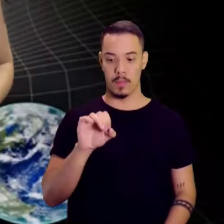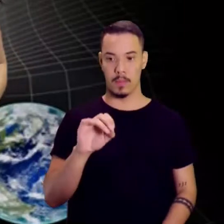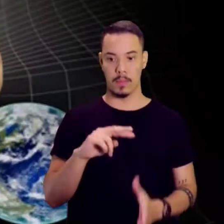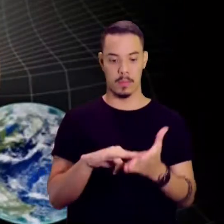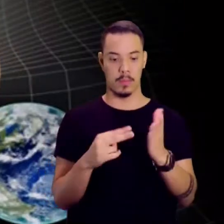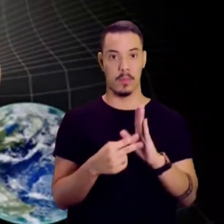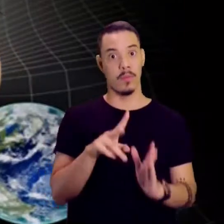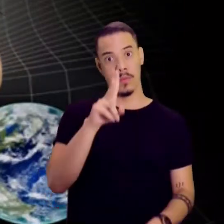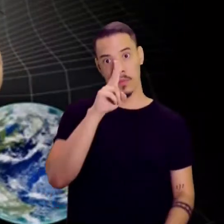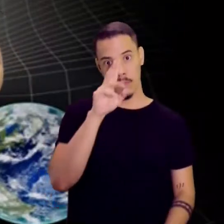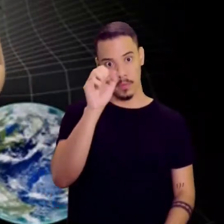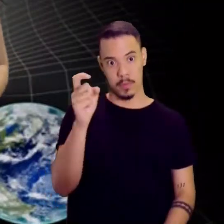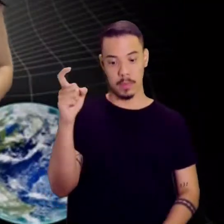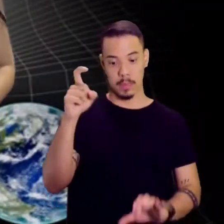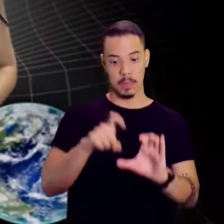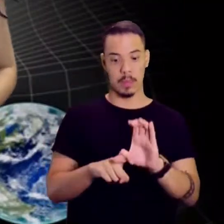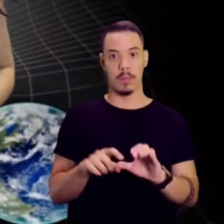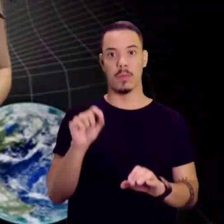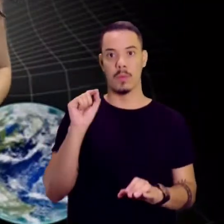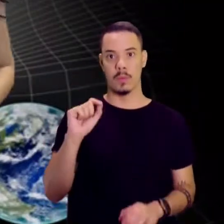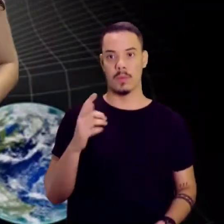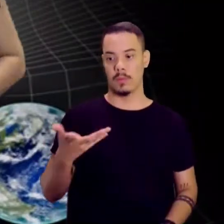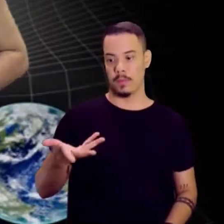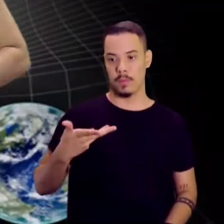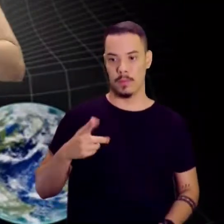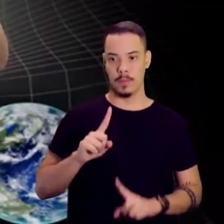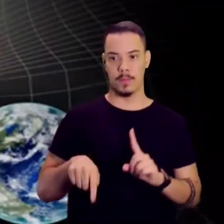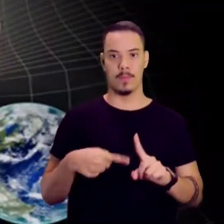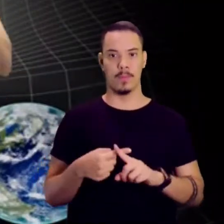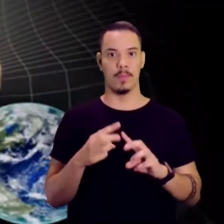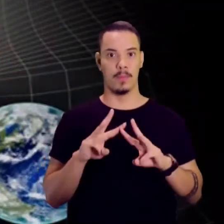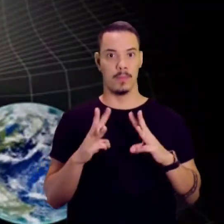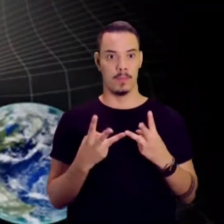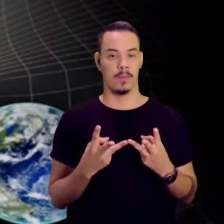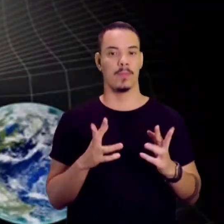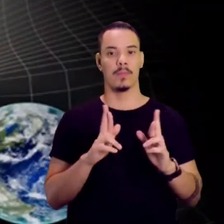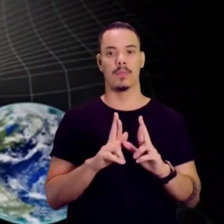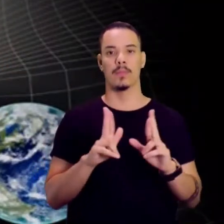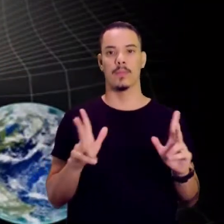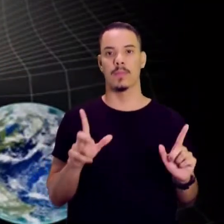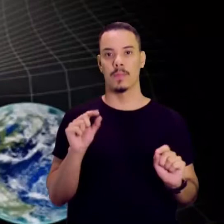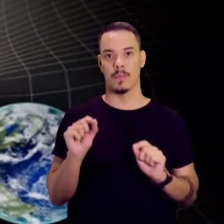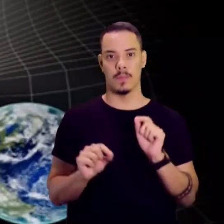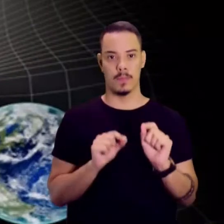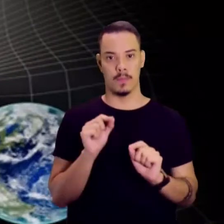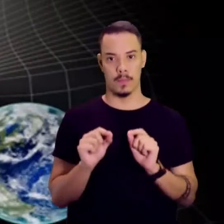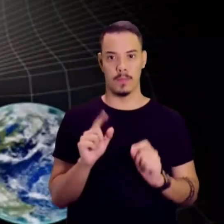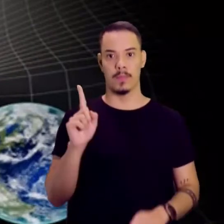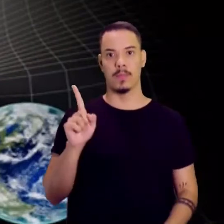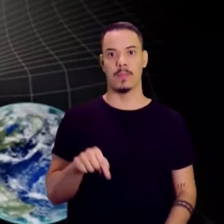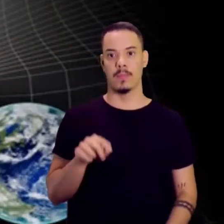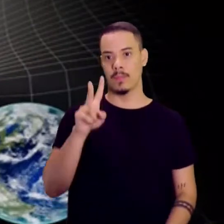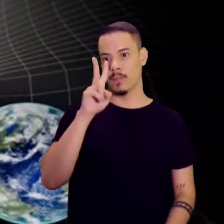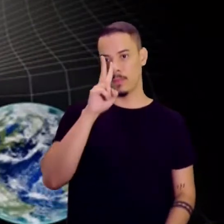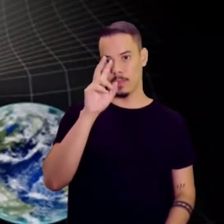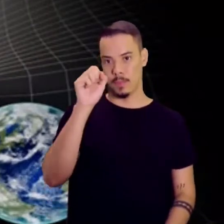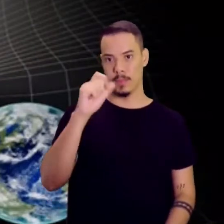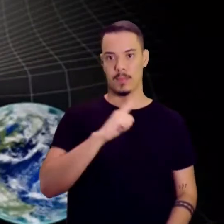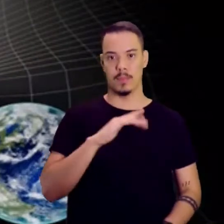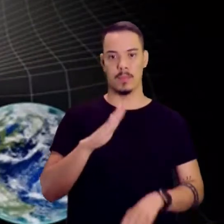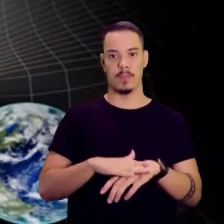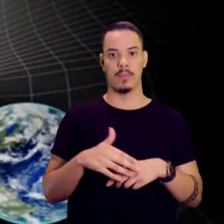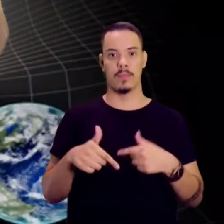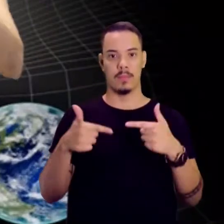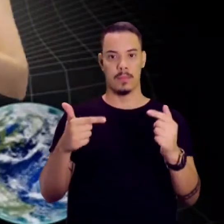de uma aceleração e depende de uma massa. É uma força. A diferença, pessoal, que nós vamos ver, que ela é uma força que atua